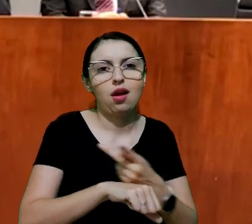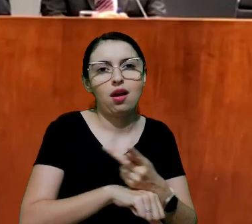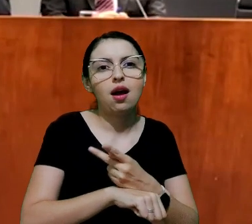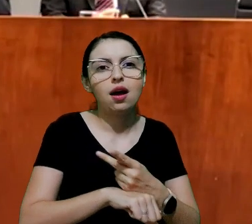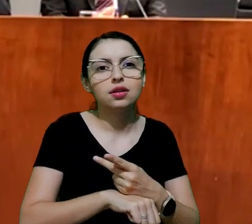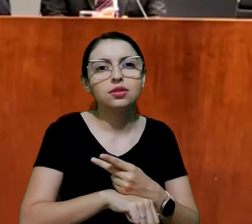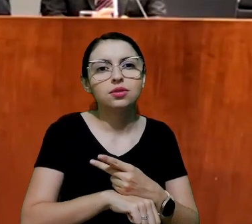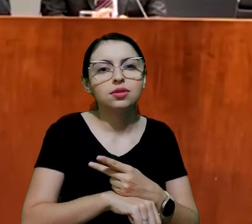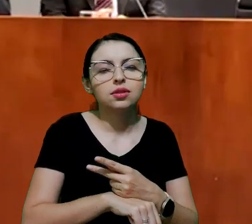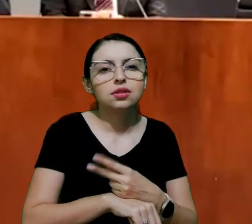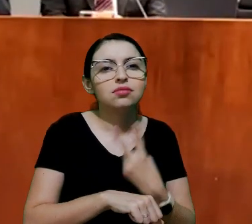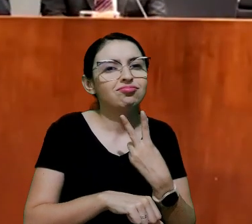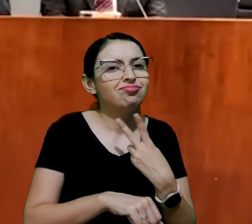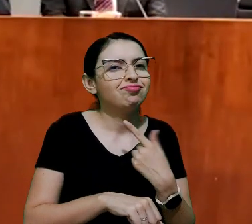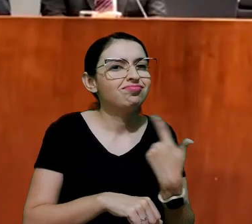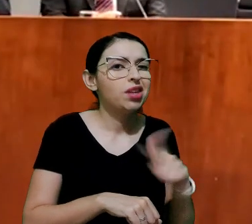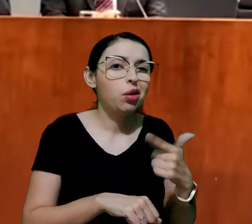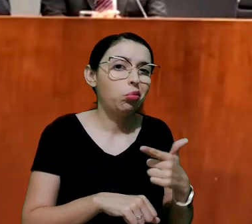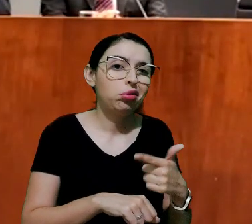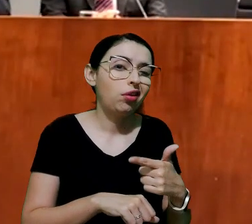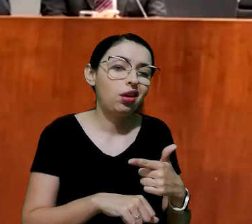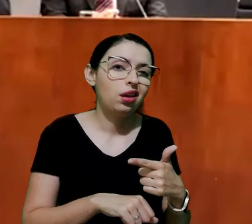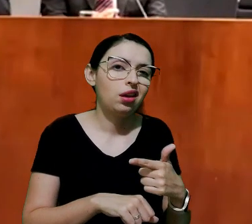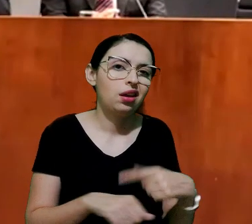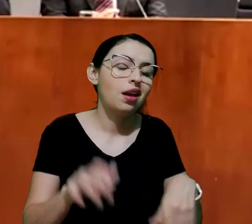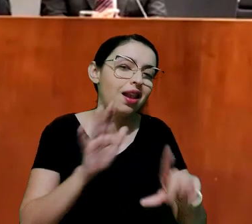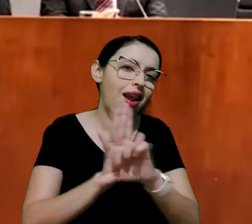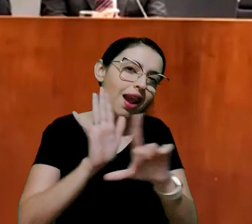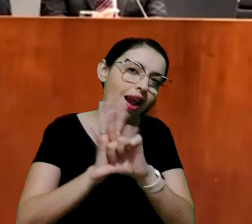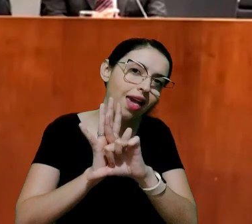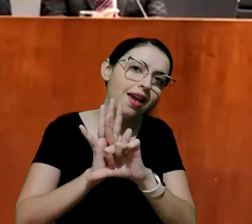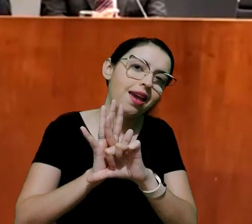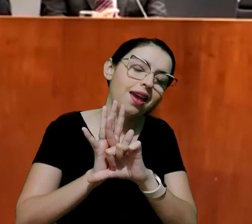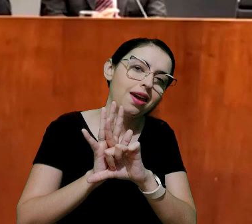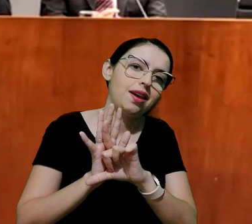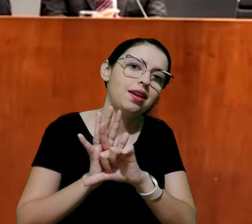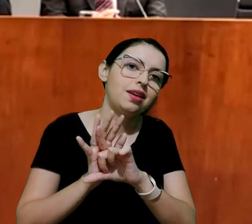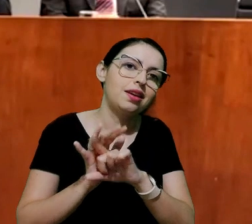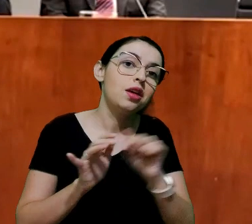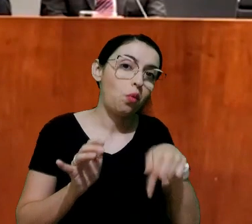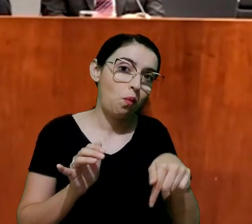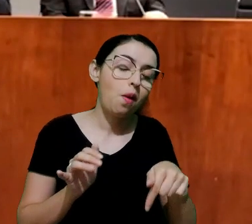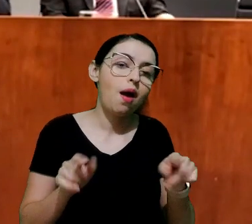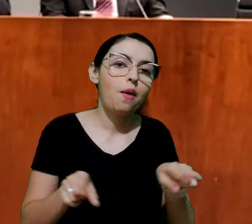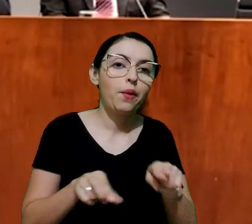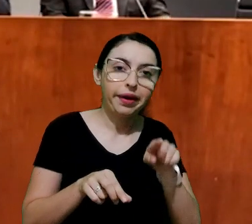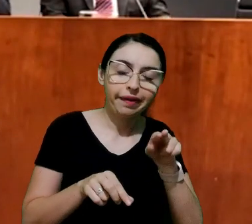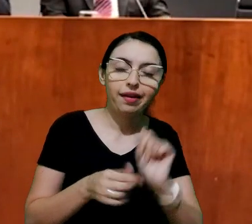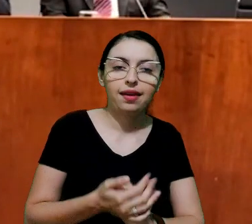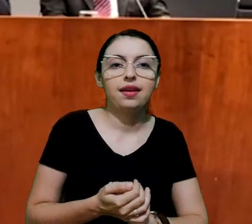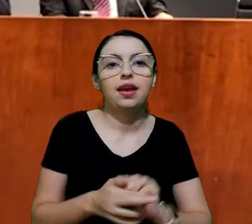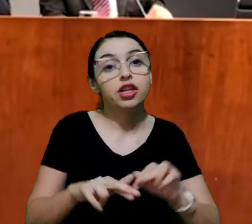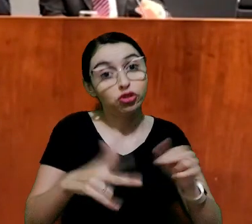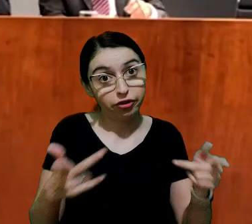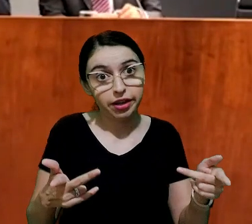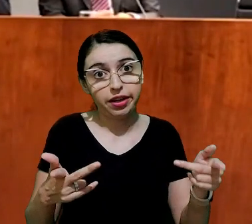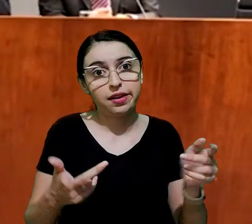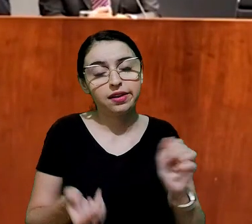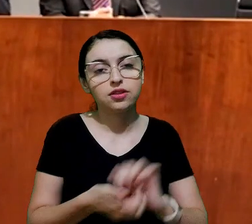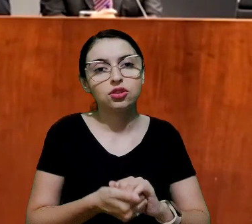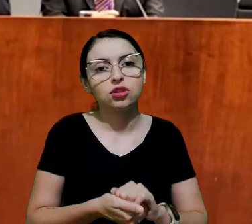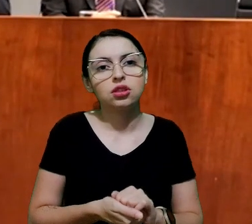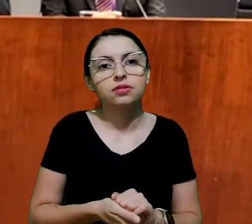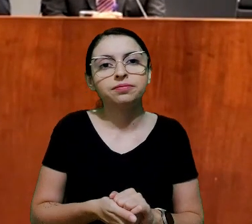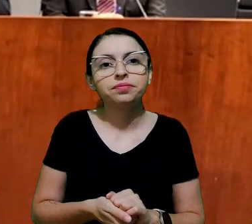têm legítima para restringir o direito sucessório, né, a liberdade de testar.